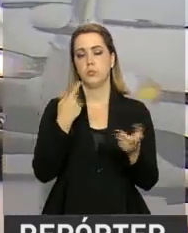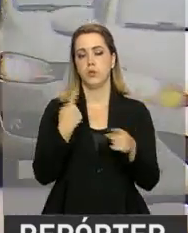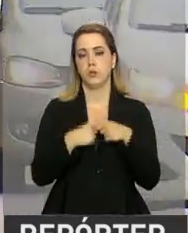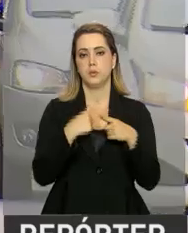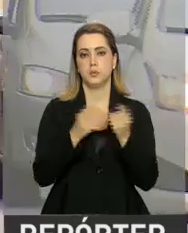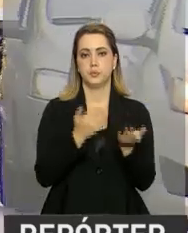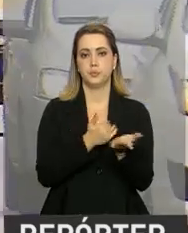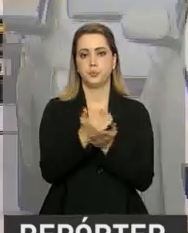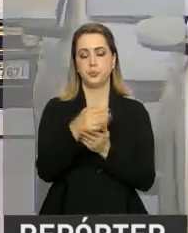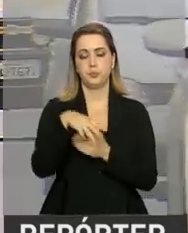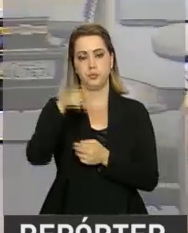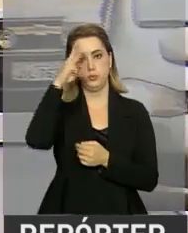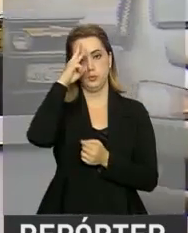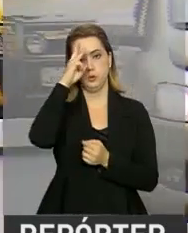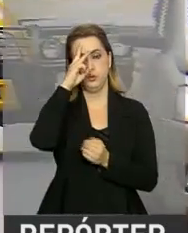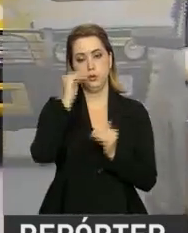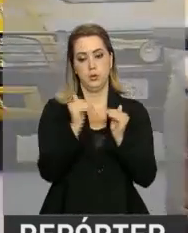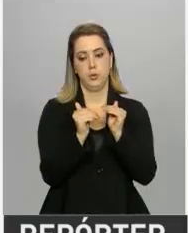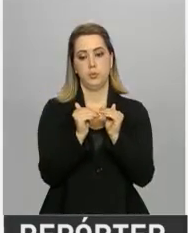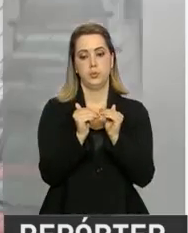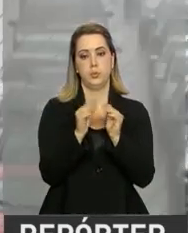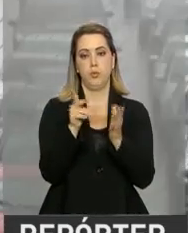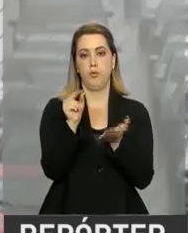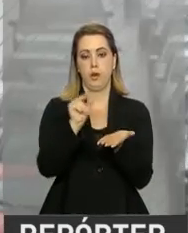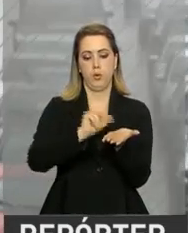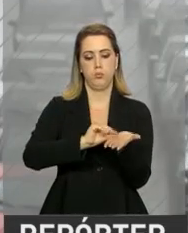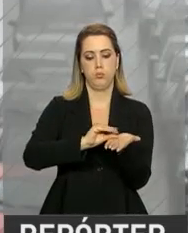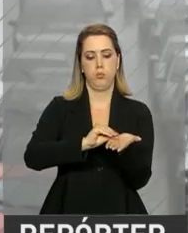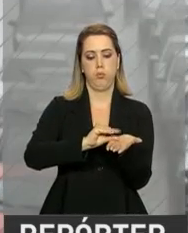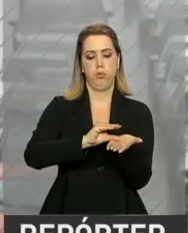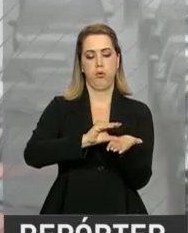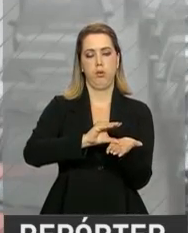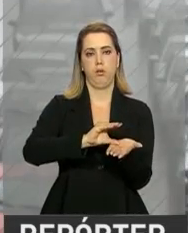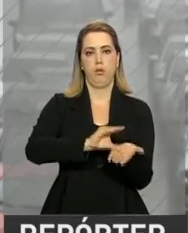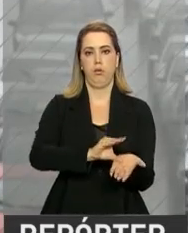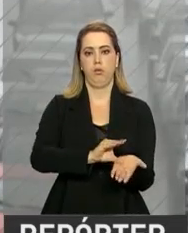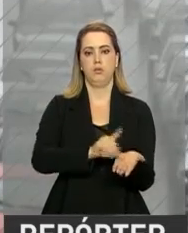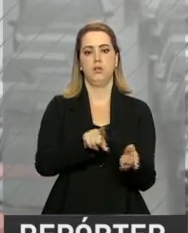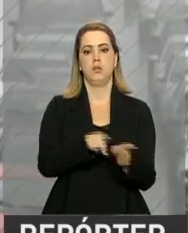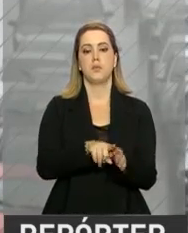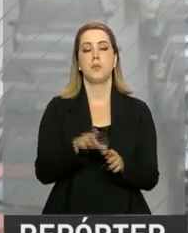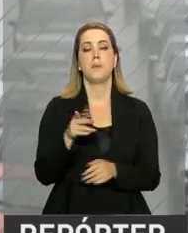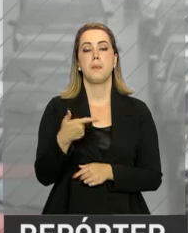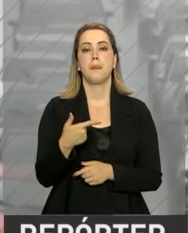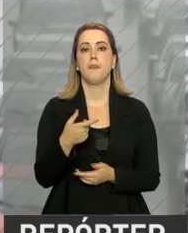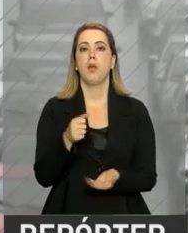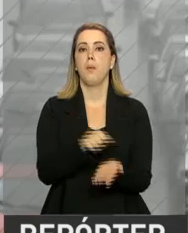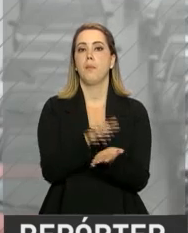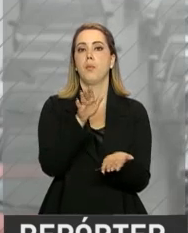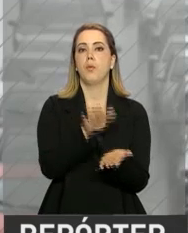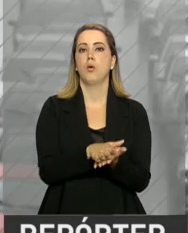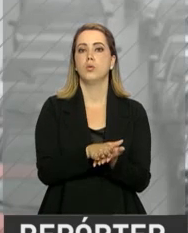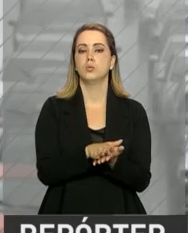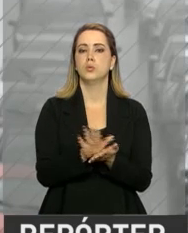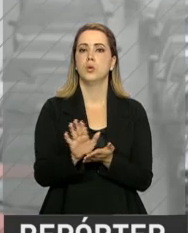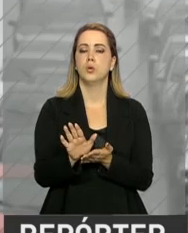valores das multas serão reajustados as multas por infrações leves aumentaram